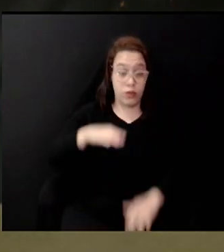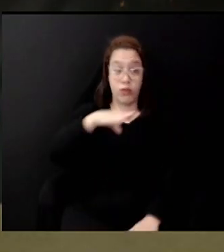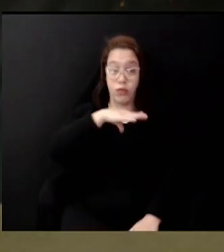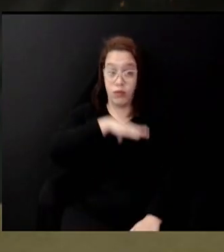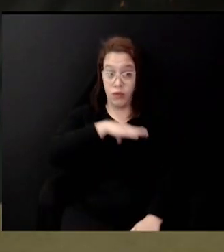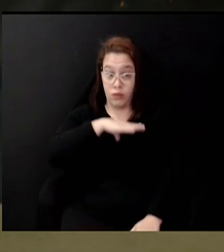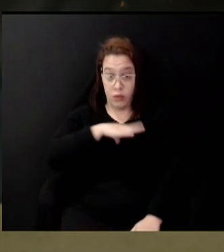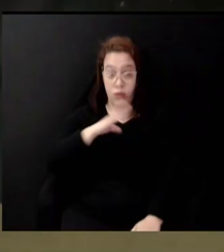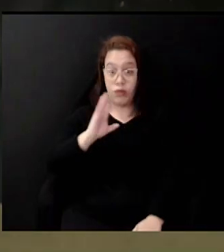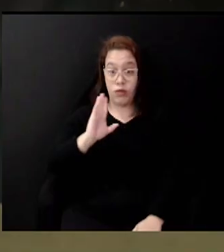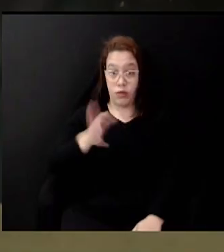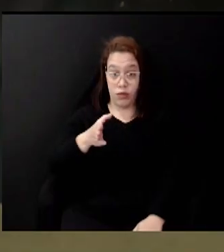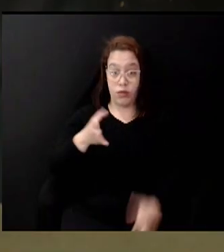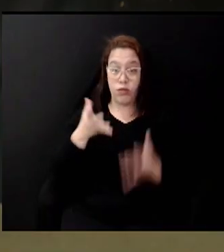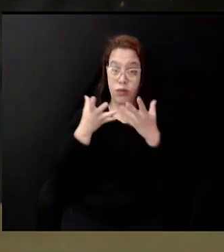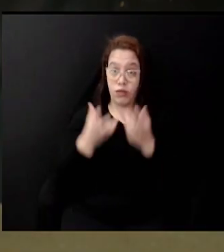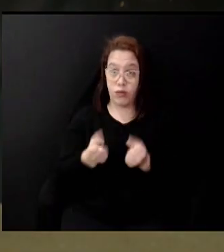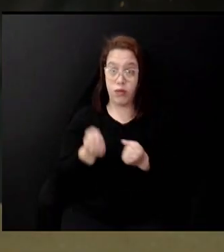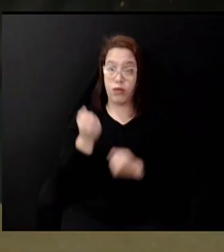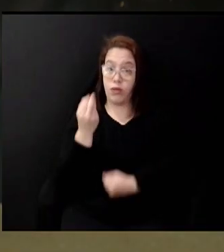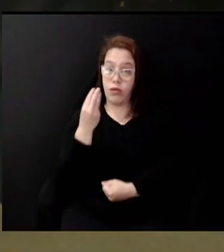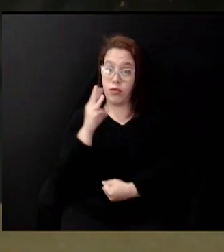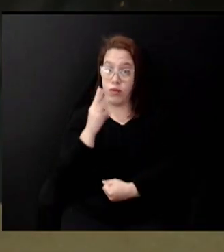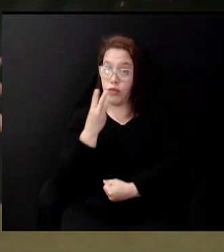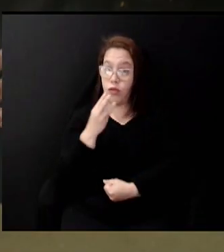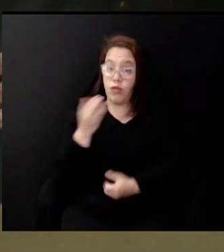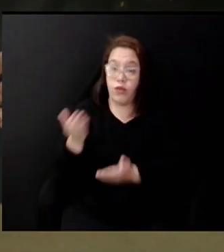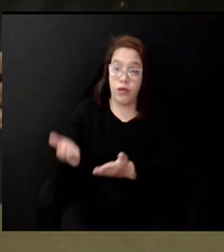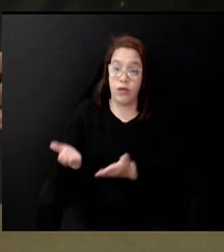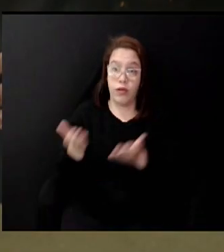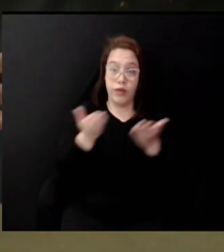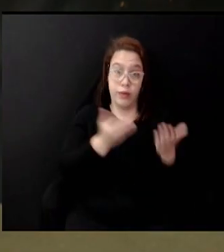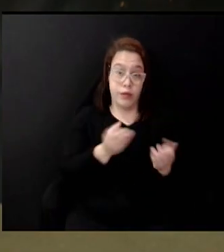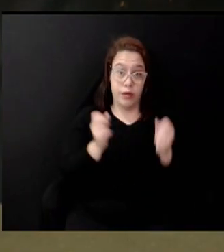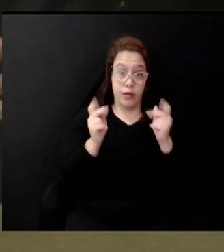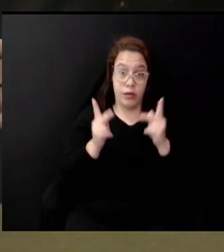já recebe a nossa terceira convidada, tá certo? As férias